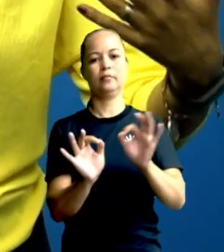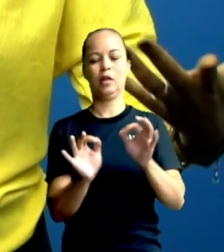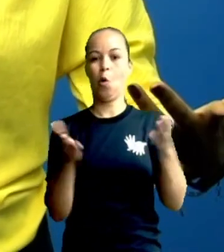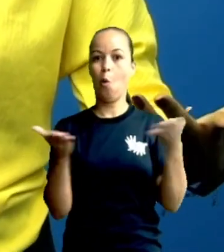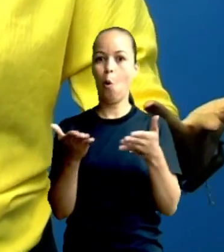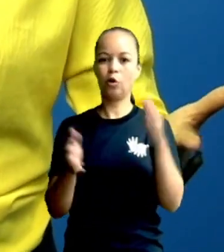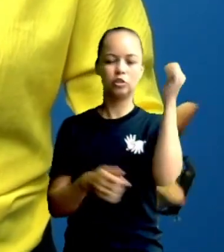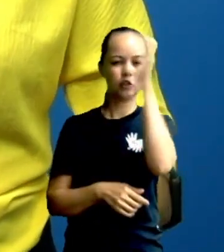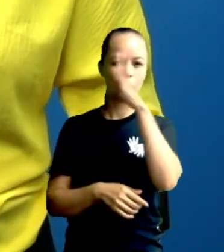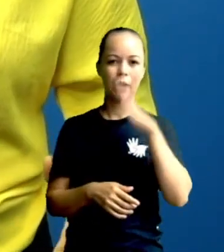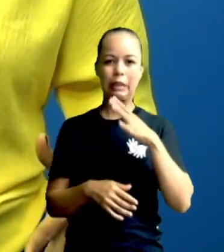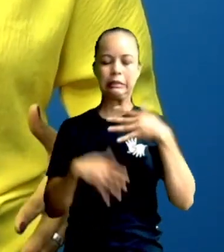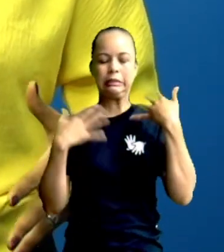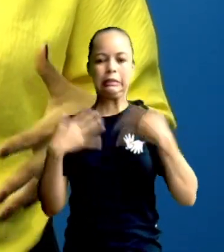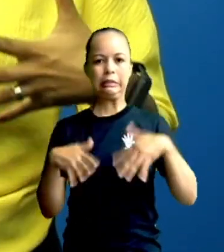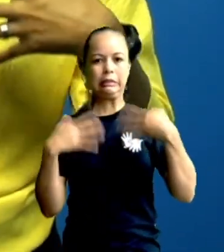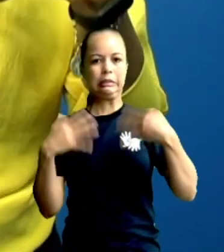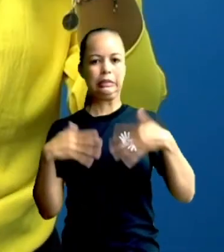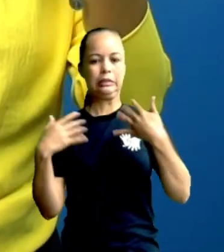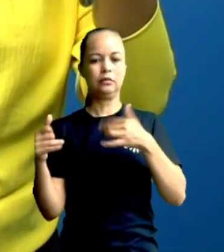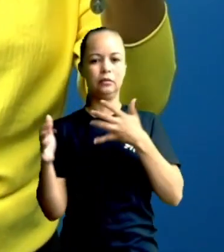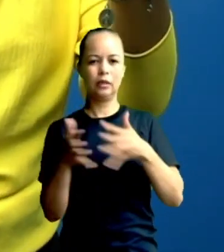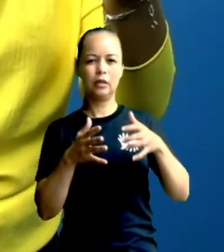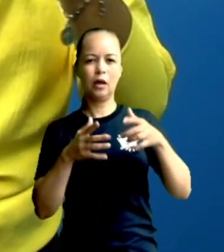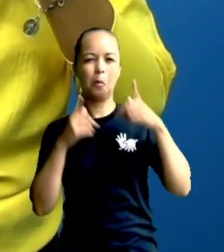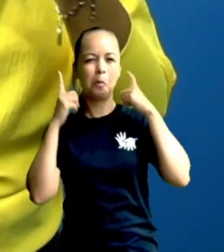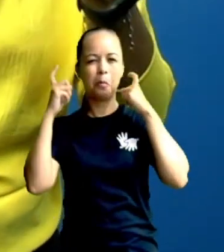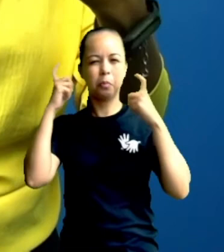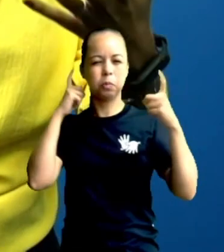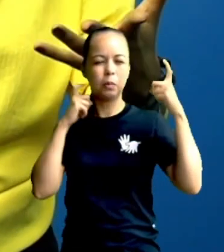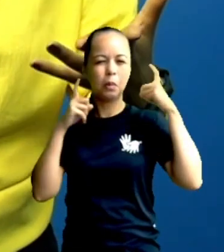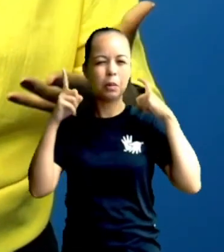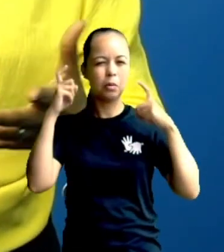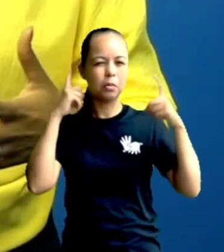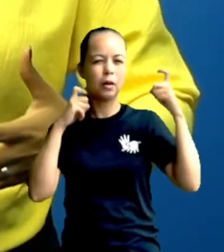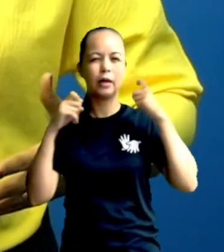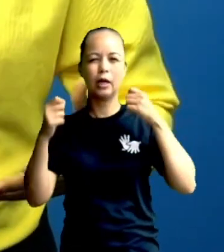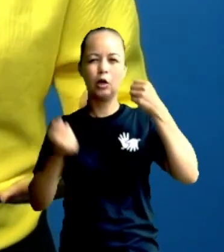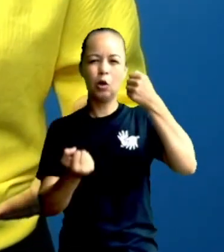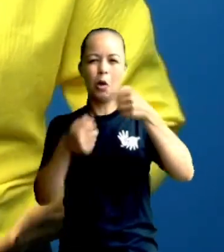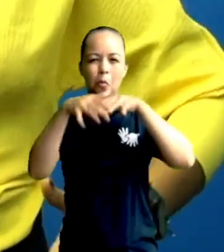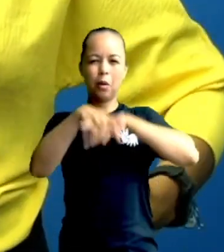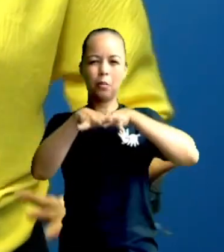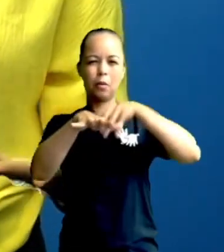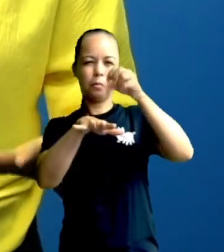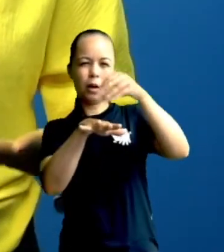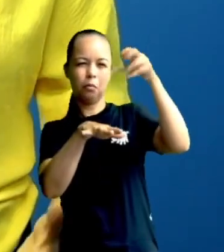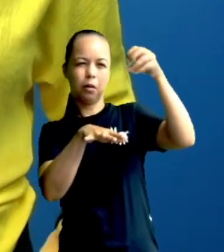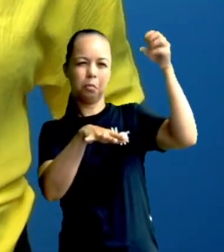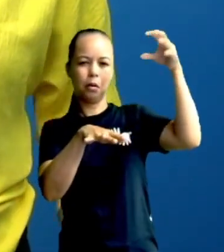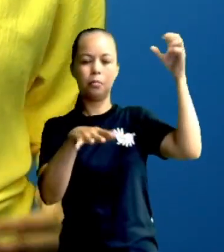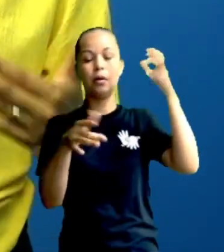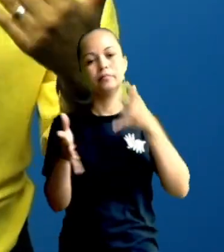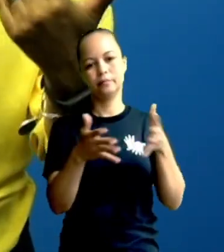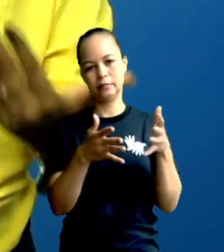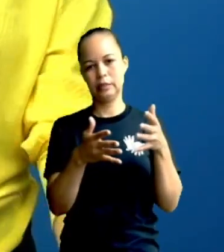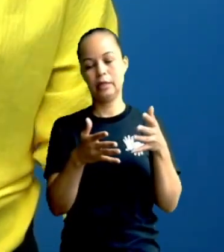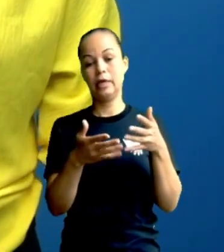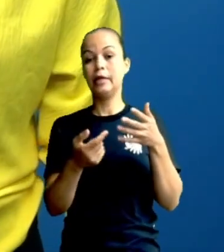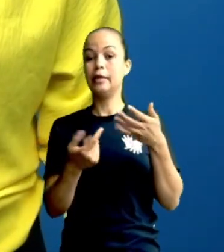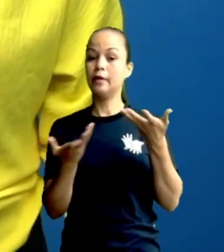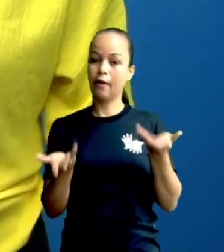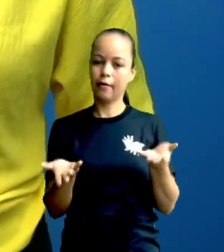um caos. Muito barulho, muita poluição de todas as formas. E aí eu trouxe uma aula falando sobre